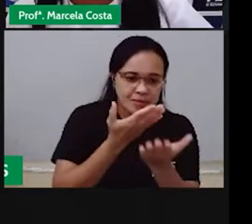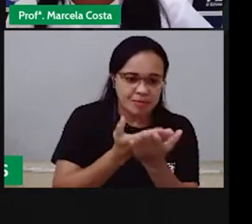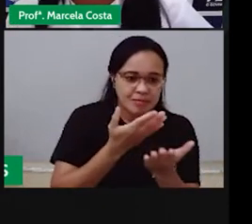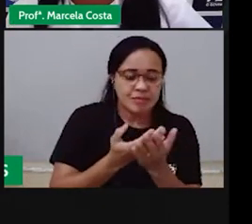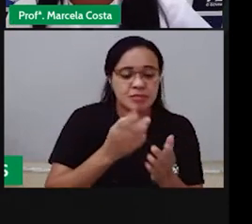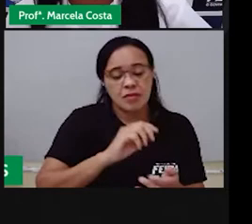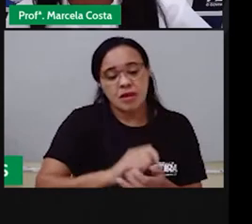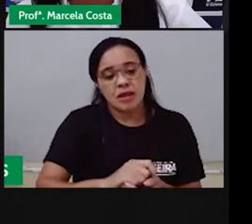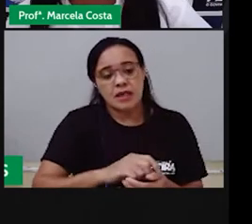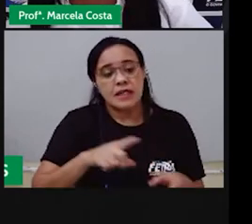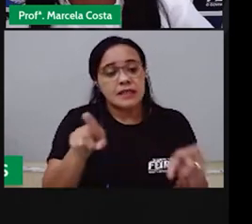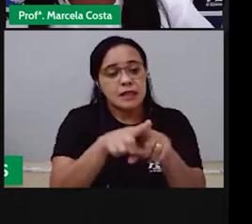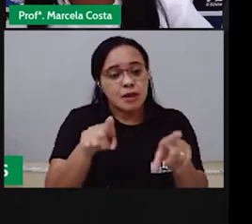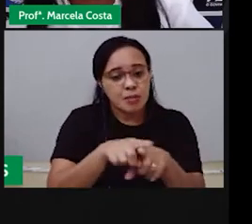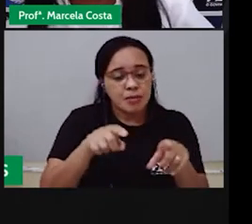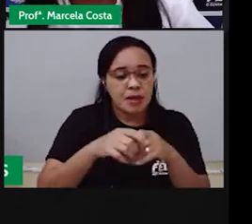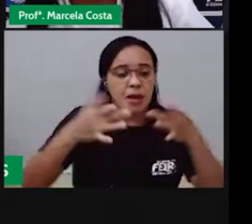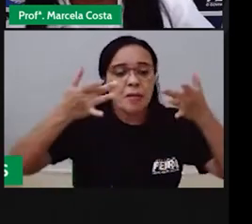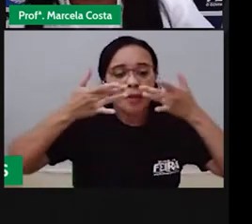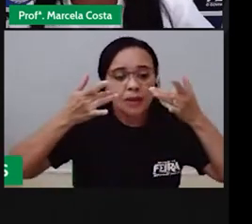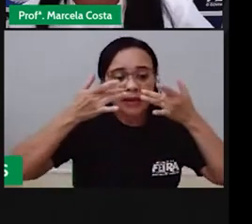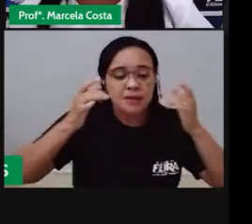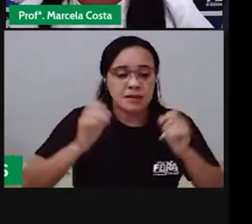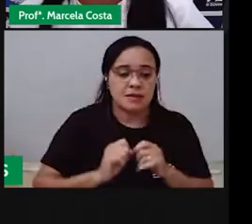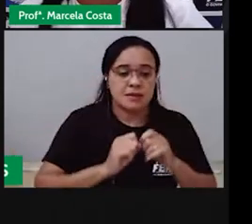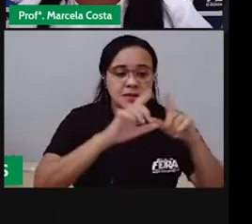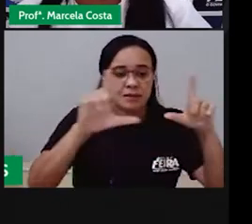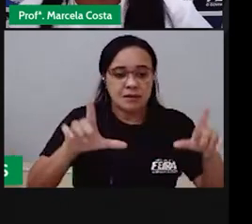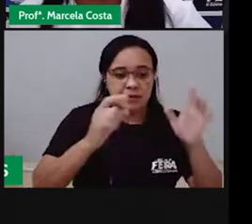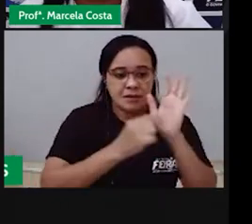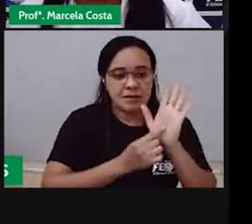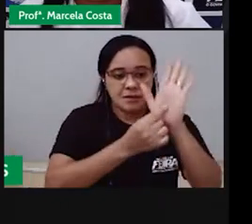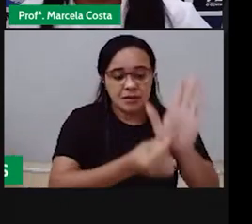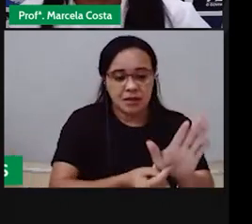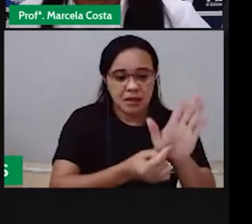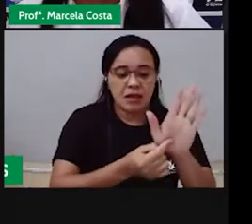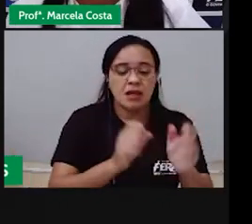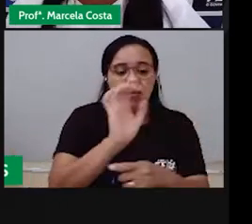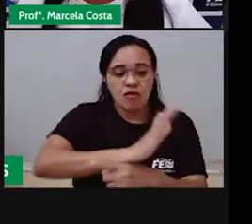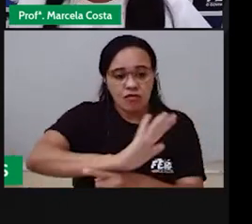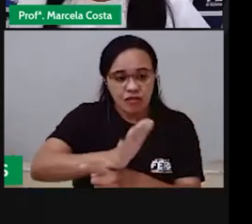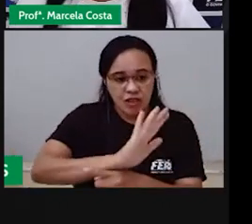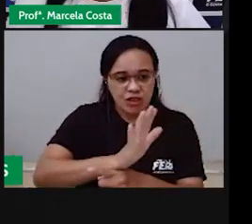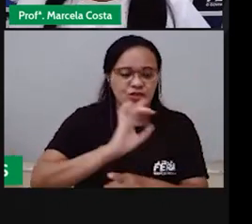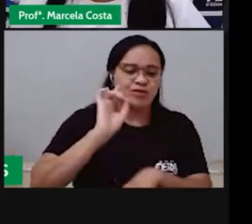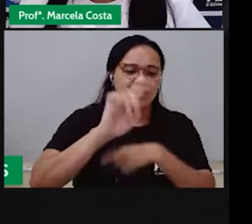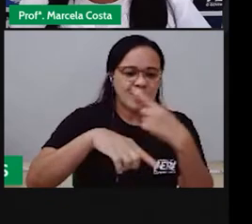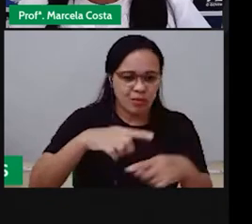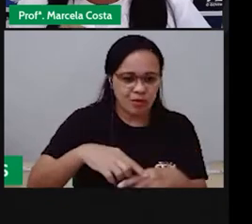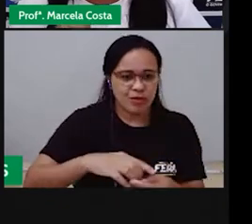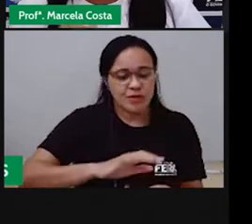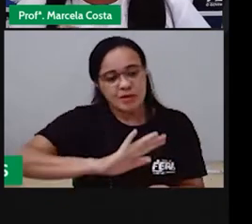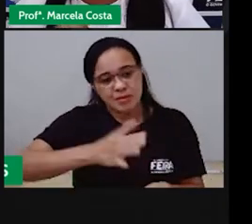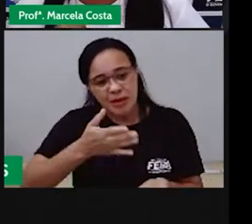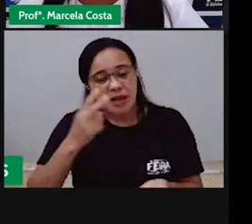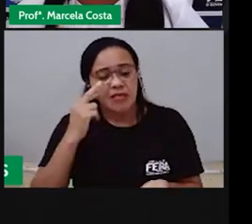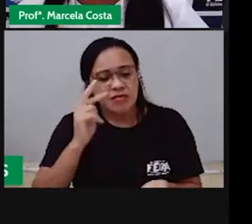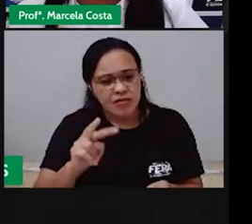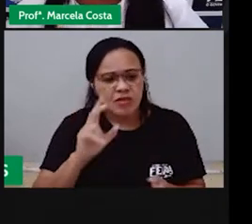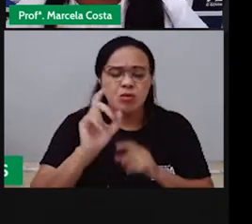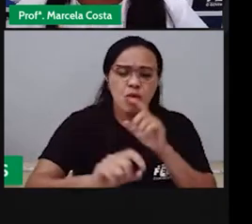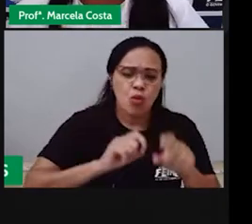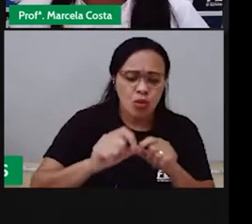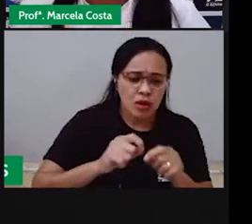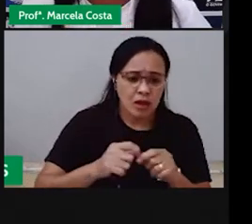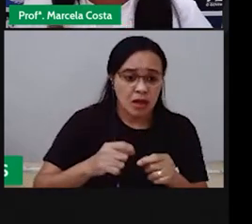um outro vídeo, uma outra apresentação mostrando como é que a gente dança o xaxado. Mas já vimos que ela é aí uma dança